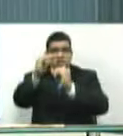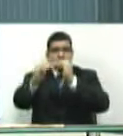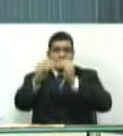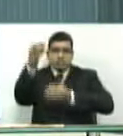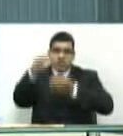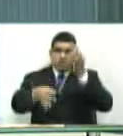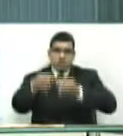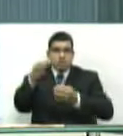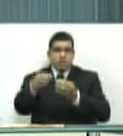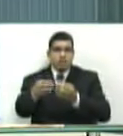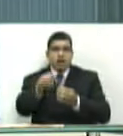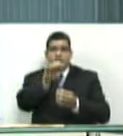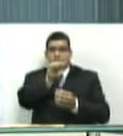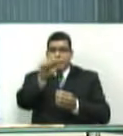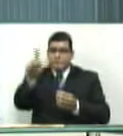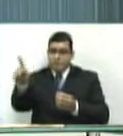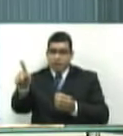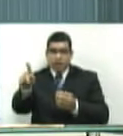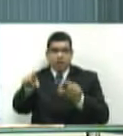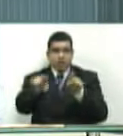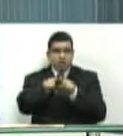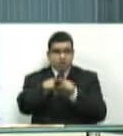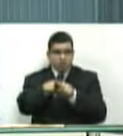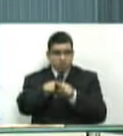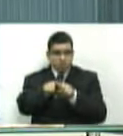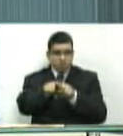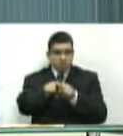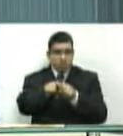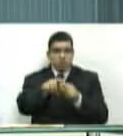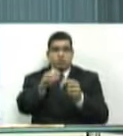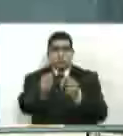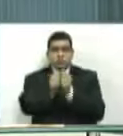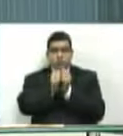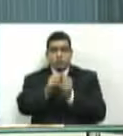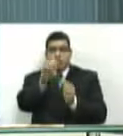de aposentadoria movidas contra a Amazonprev.